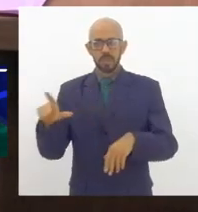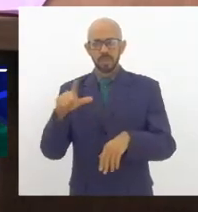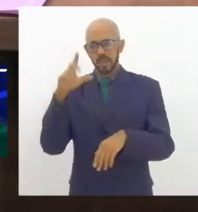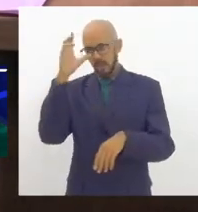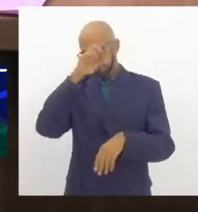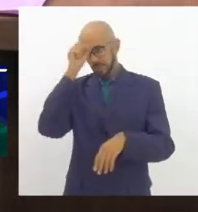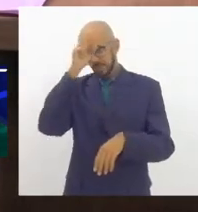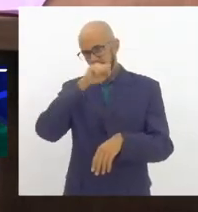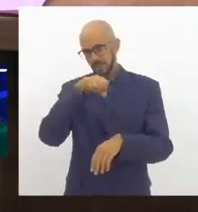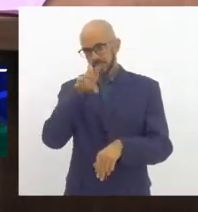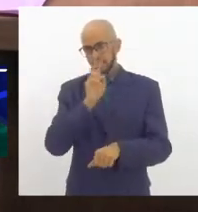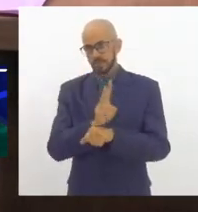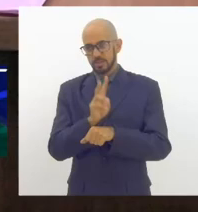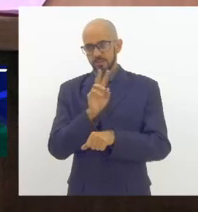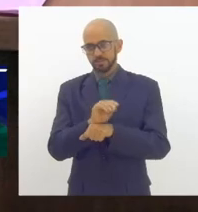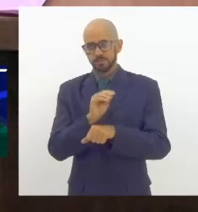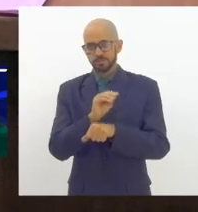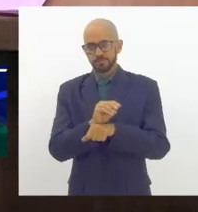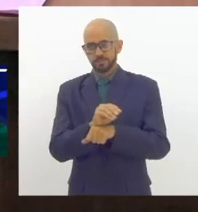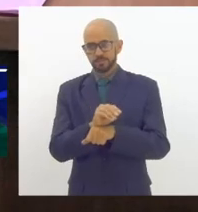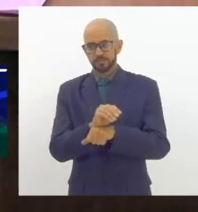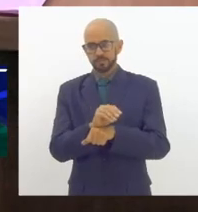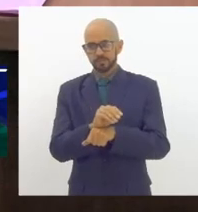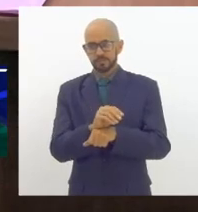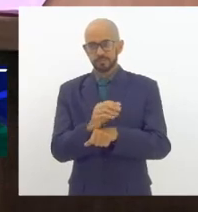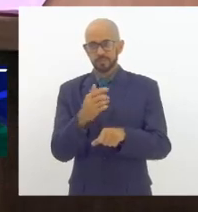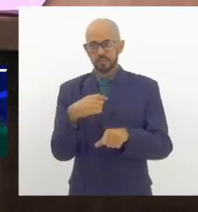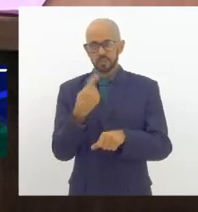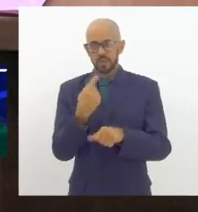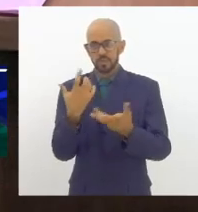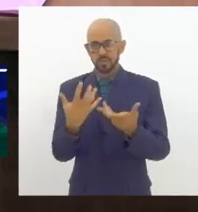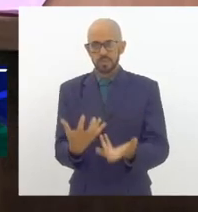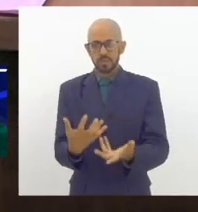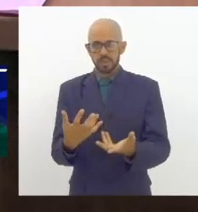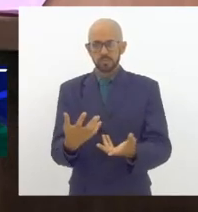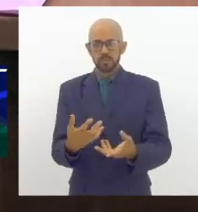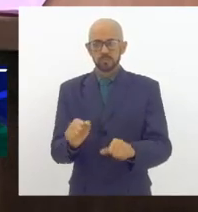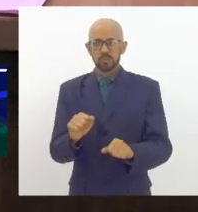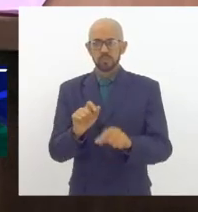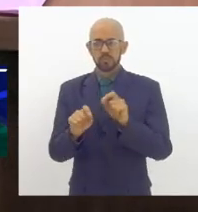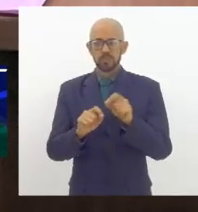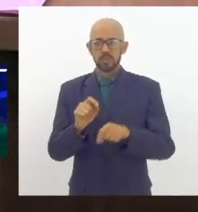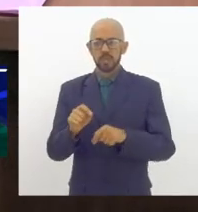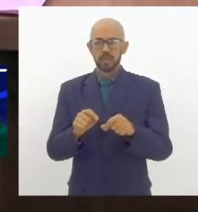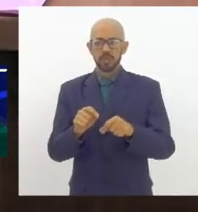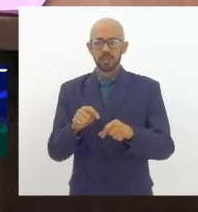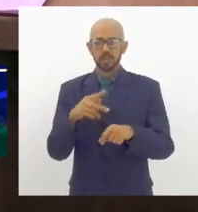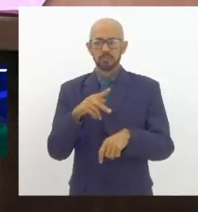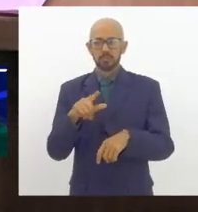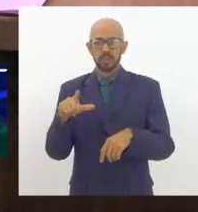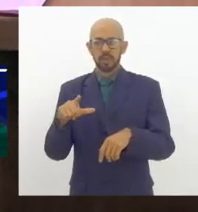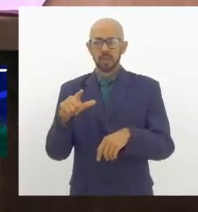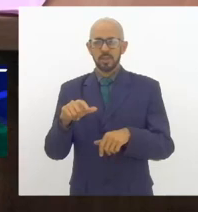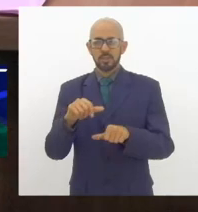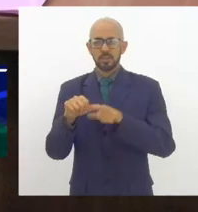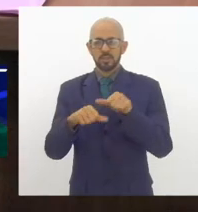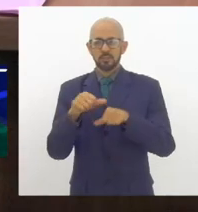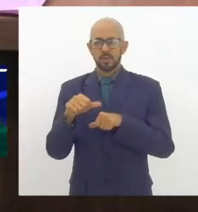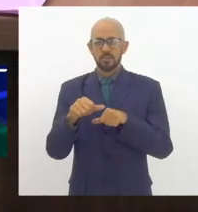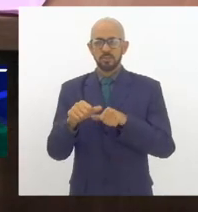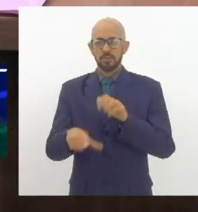preservar nós queremos muito através desse projeto que vire lei a